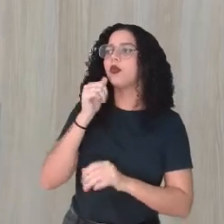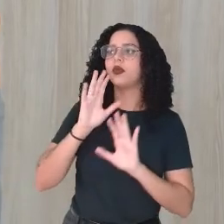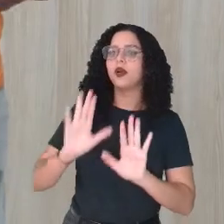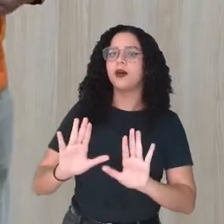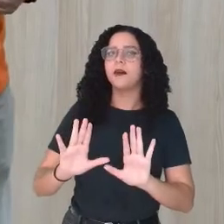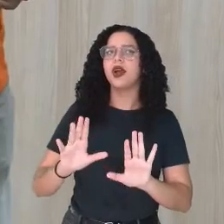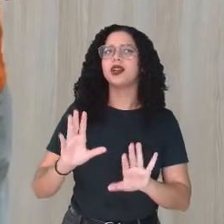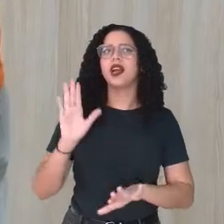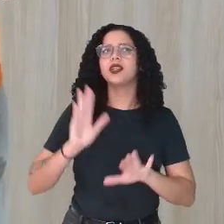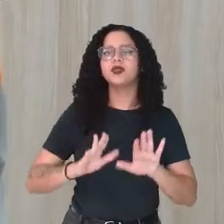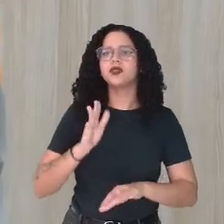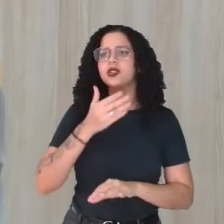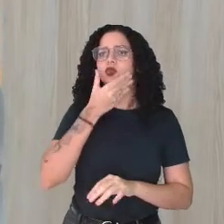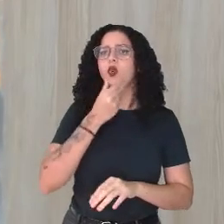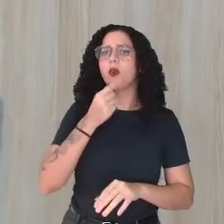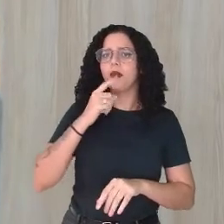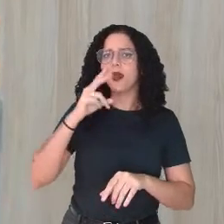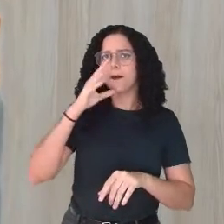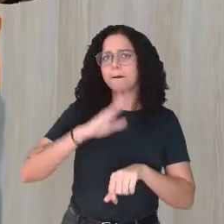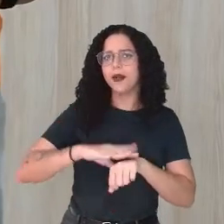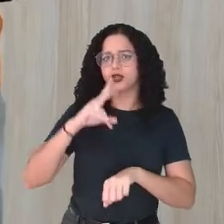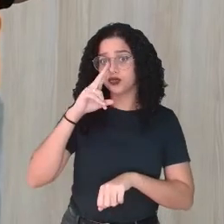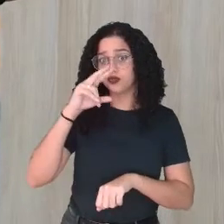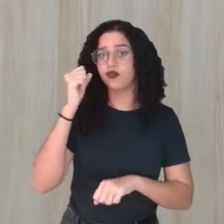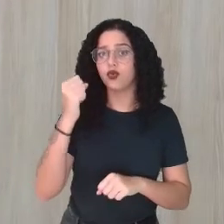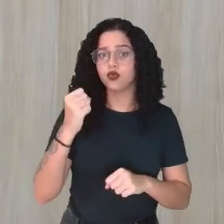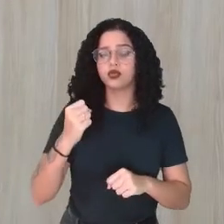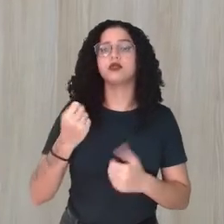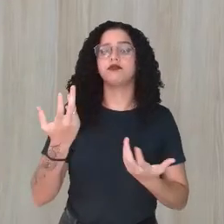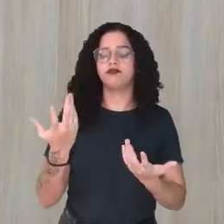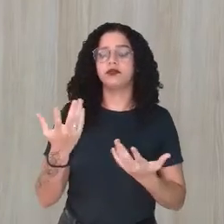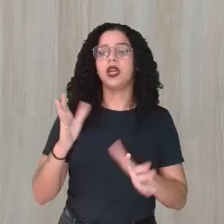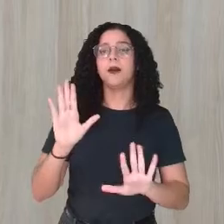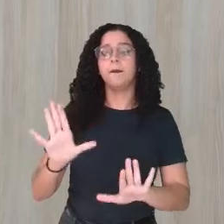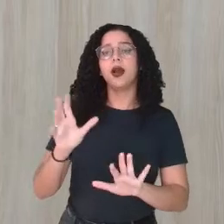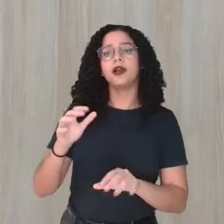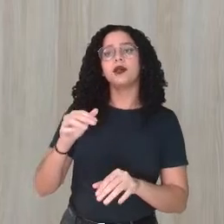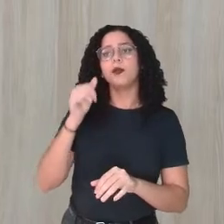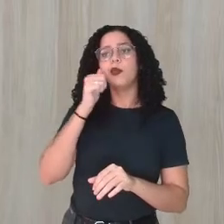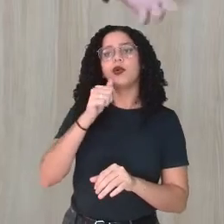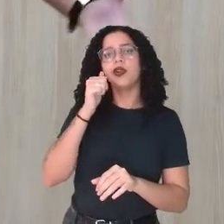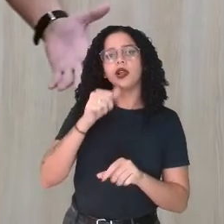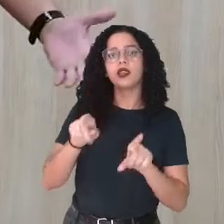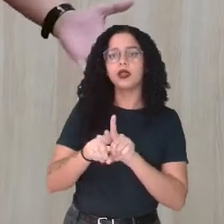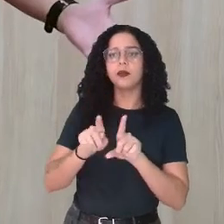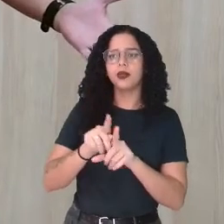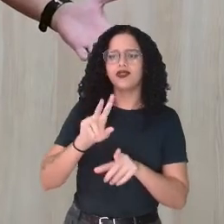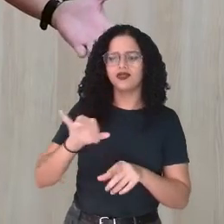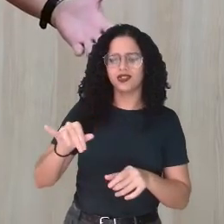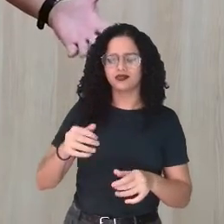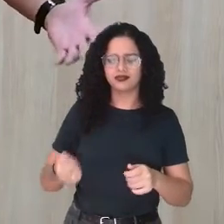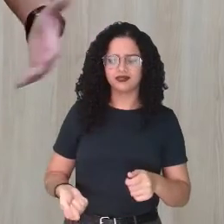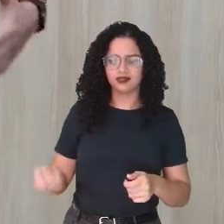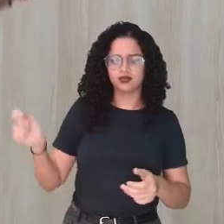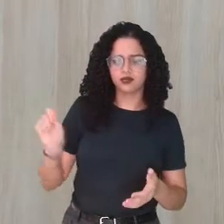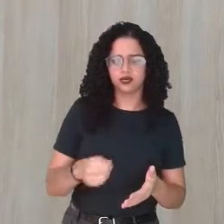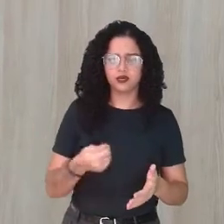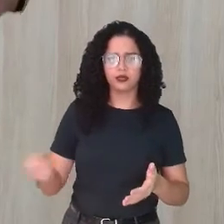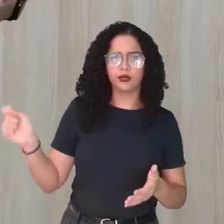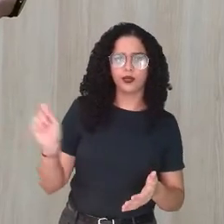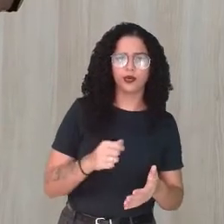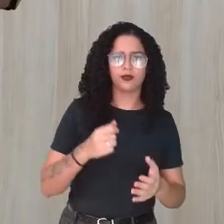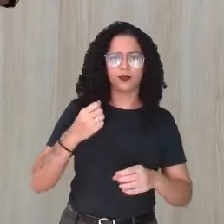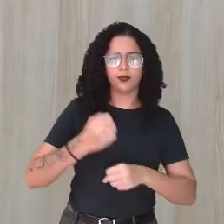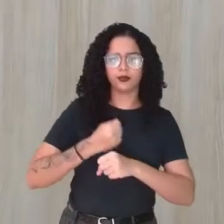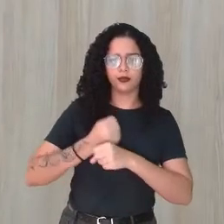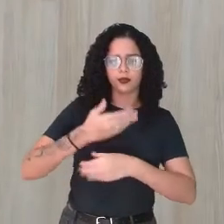massa bruta, mais força bruta. Então, não vai botar uma mulher para mexer concreto, né? Mas tem outros tipos de